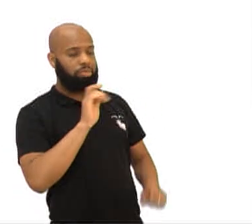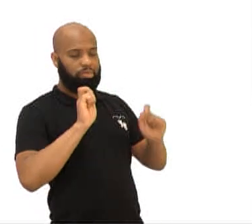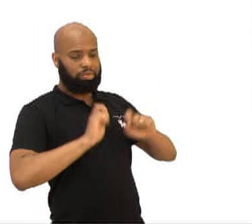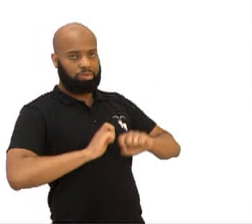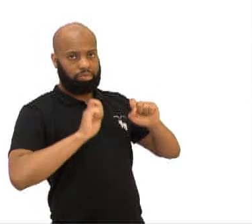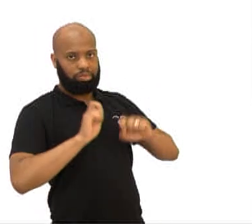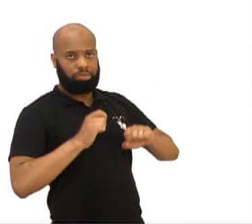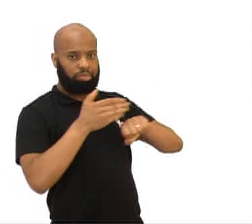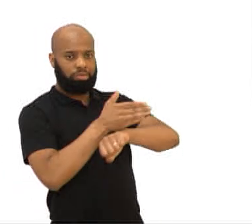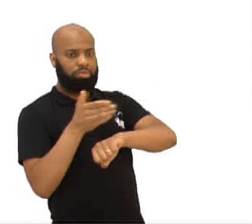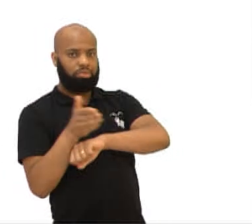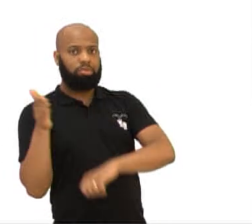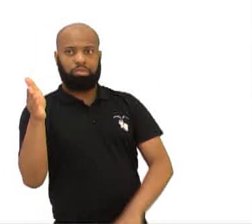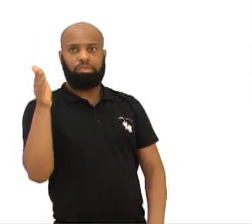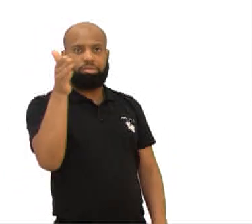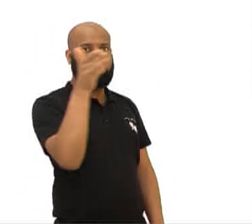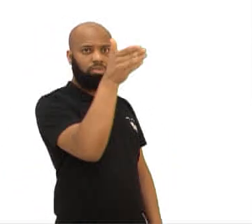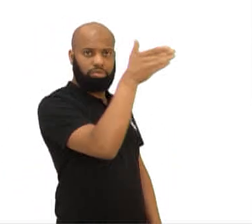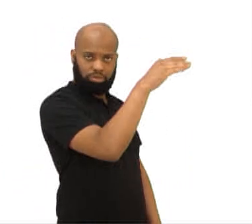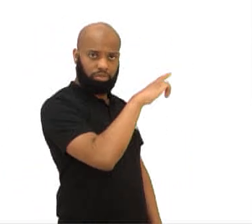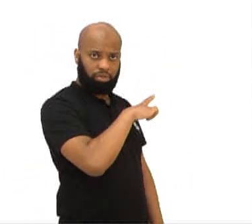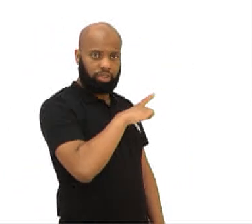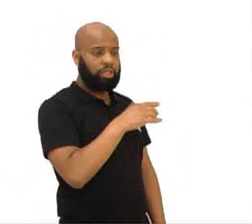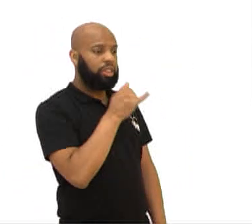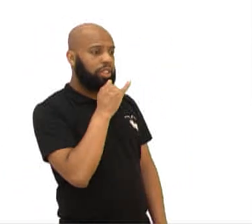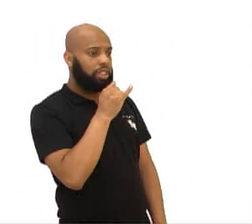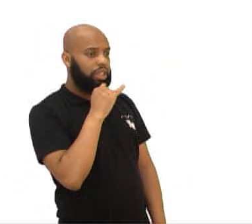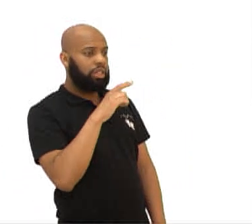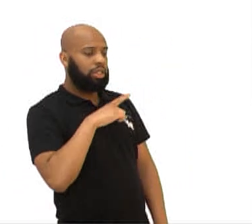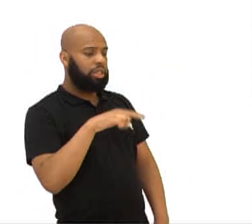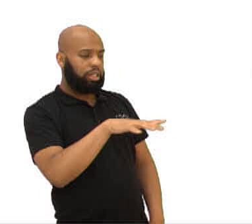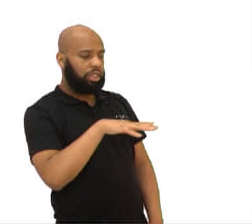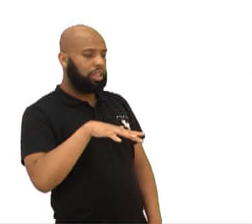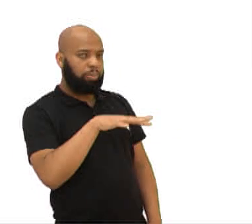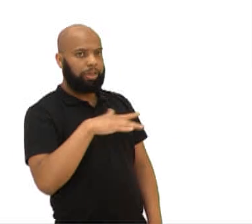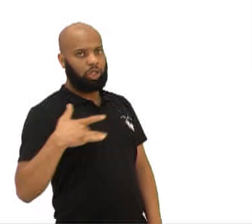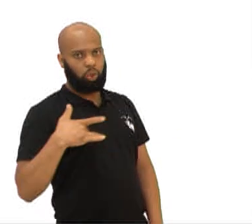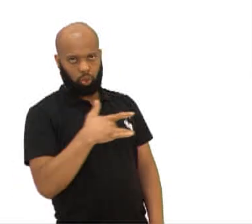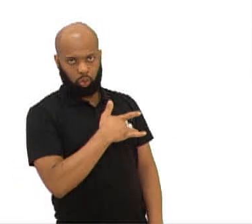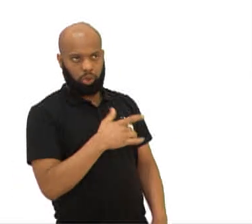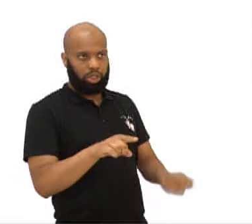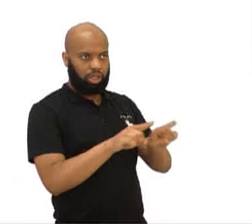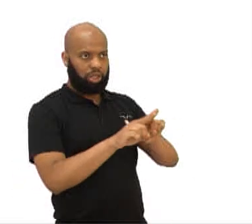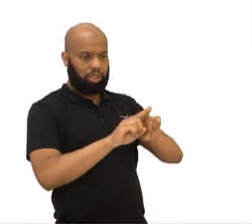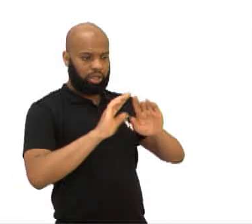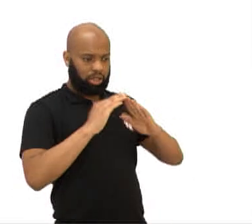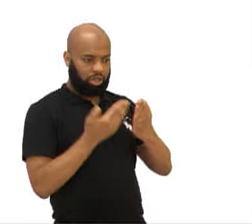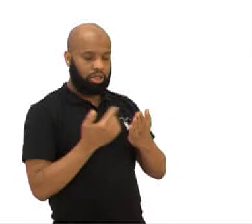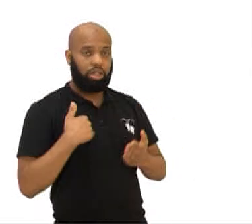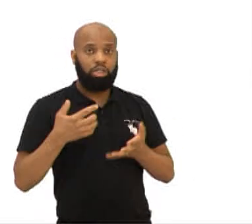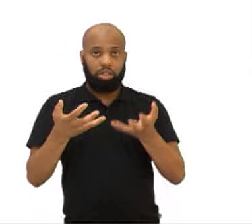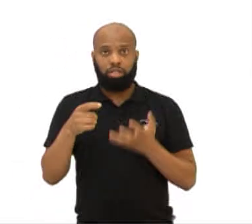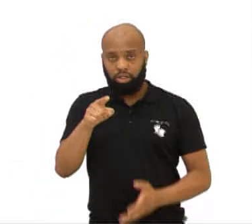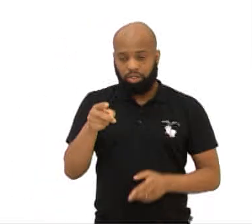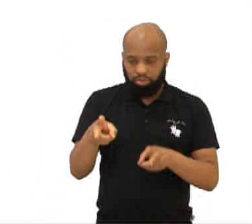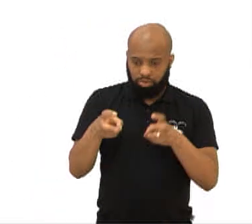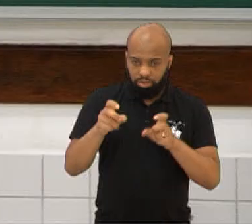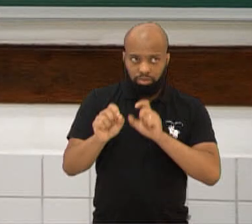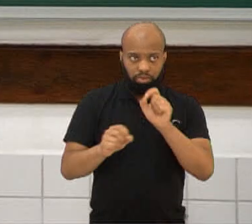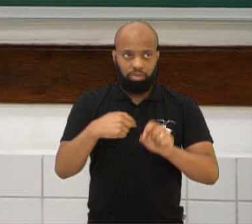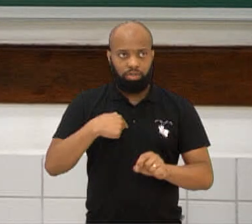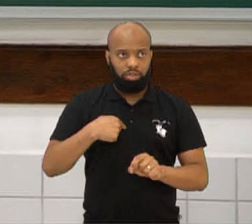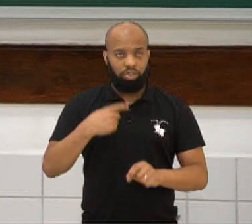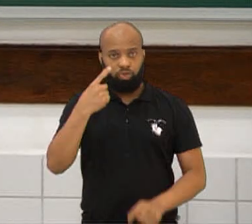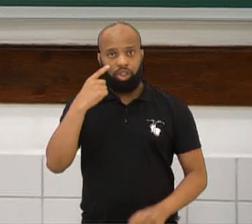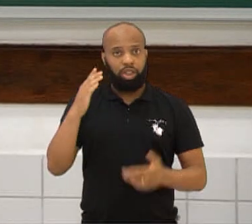possibilidades de atuação em diversos ambientes, como clínicas e escolas. Aqui, eu gostaria que você observasse que eu